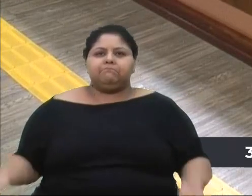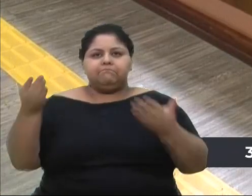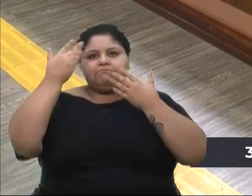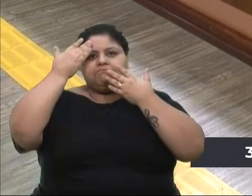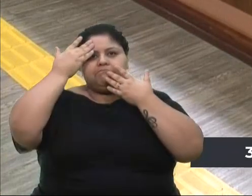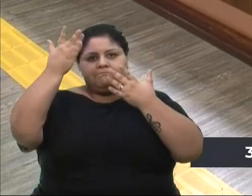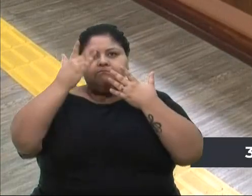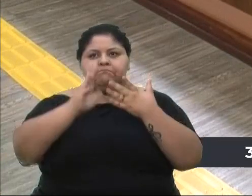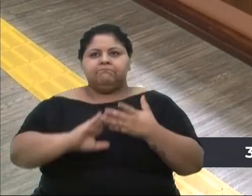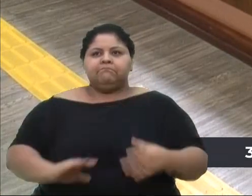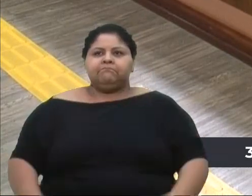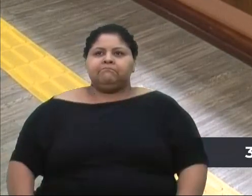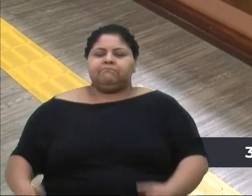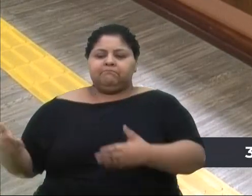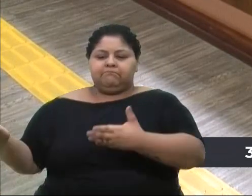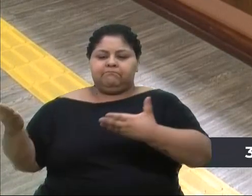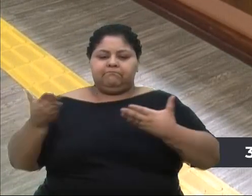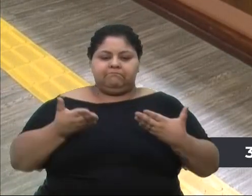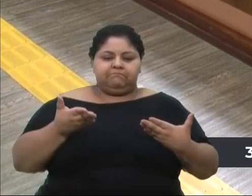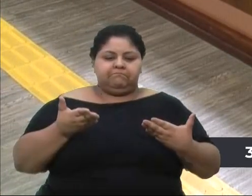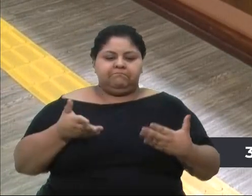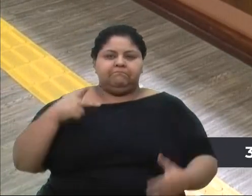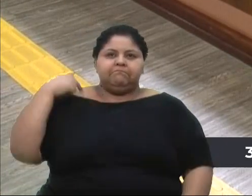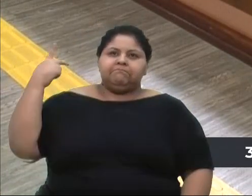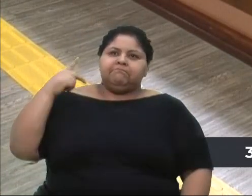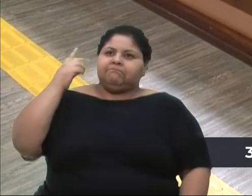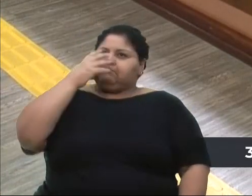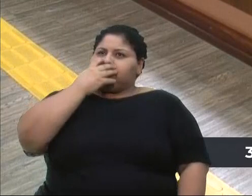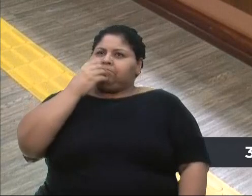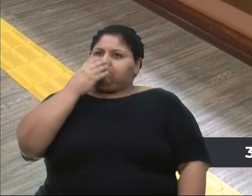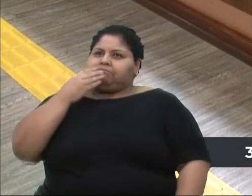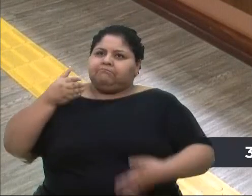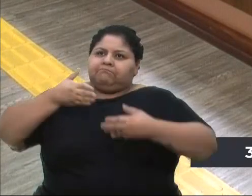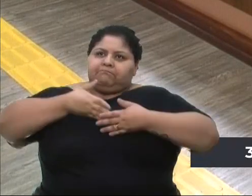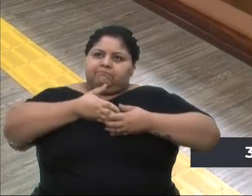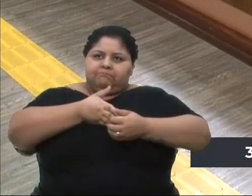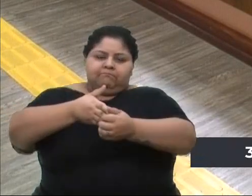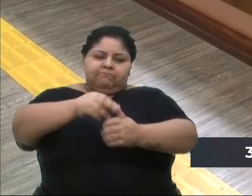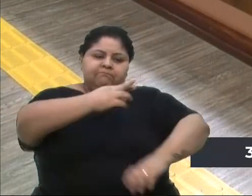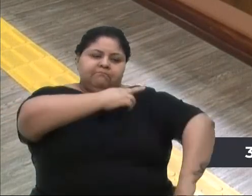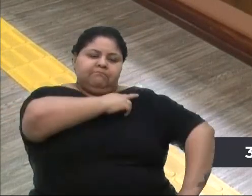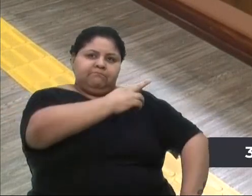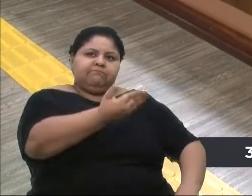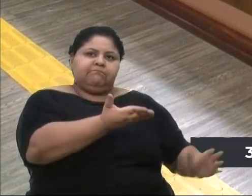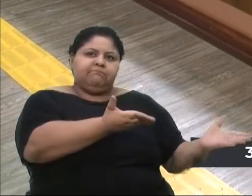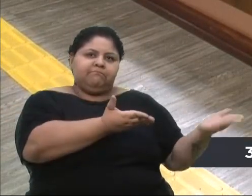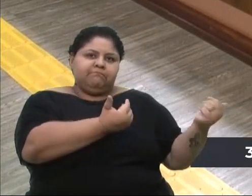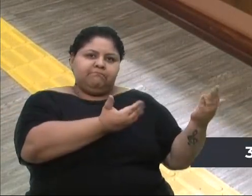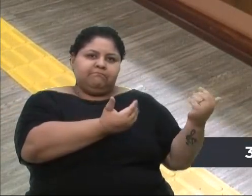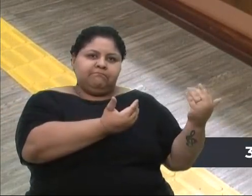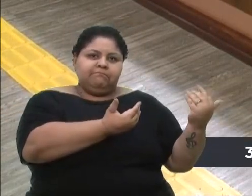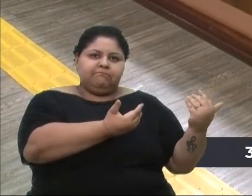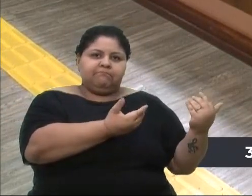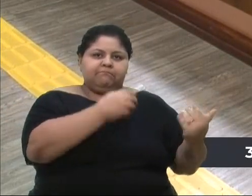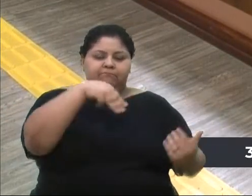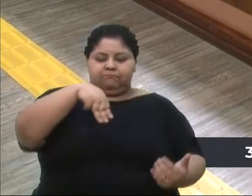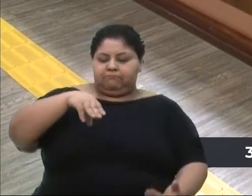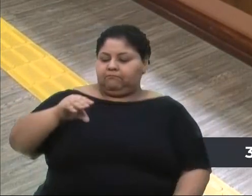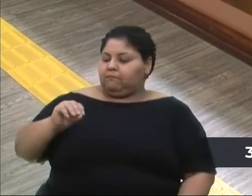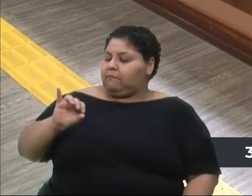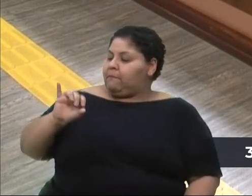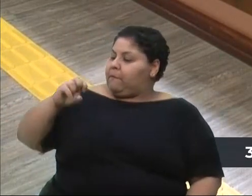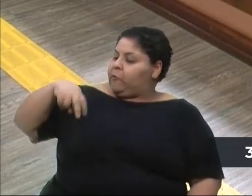Obrigado. Convido o vereador Camilles para que conduza o representante do Coro Juvenil do Moinho UX para ocupar a